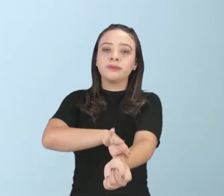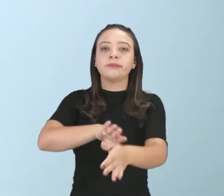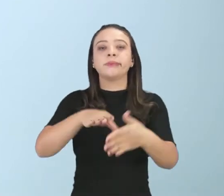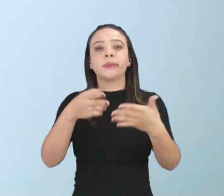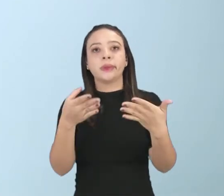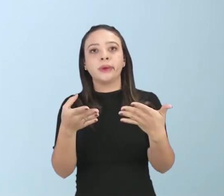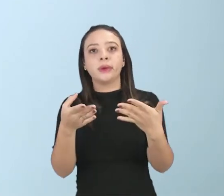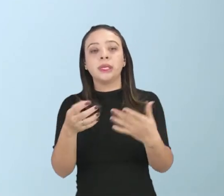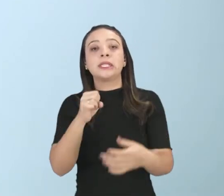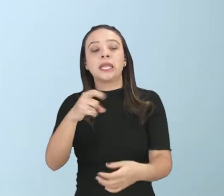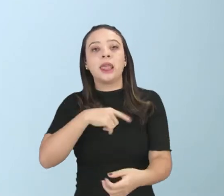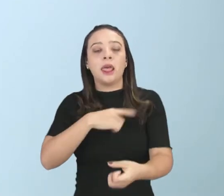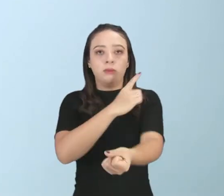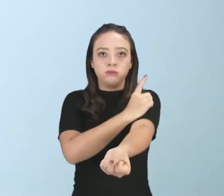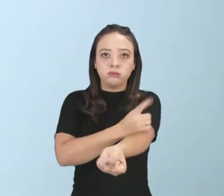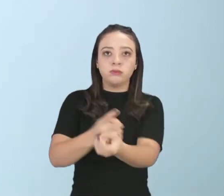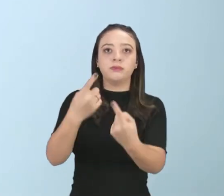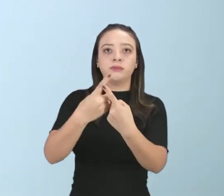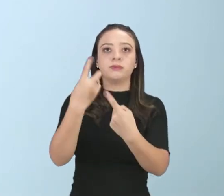está falando aí,